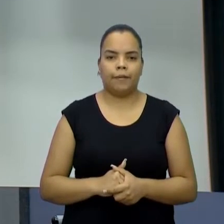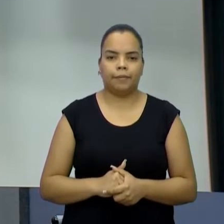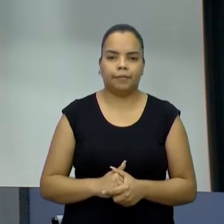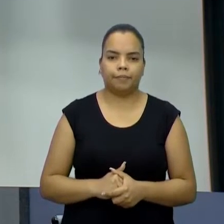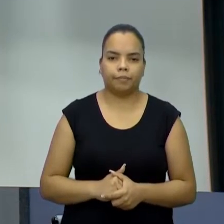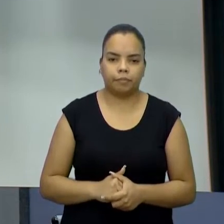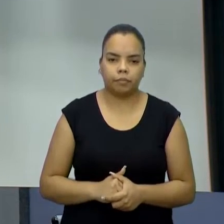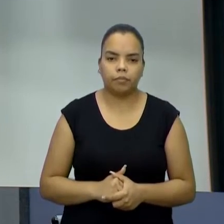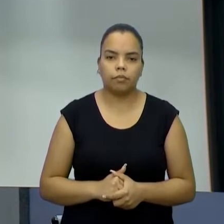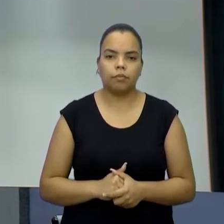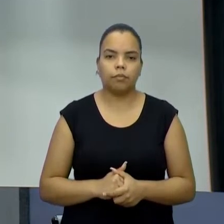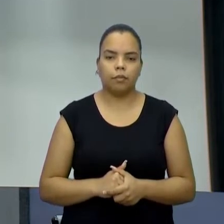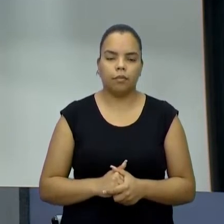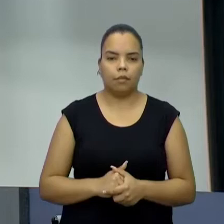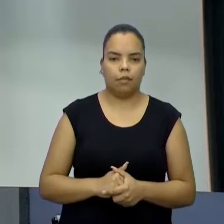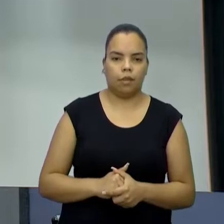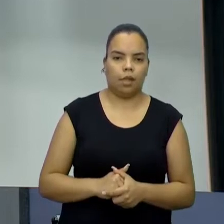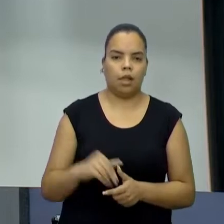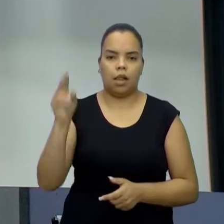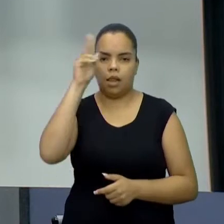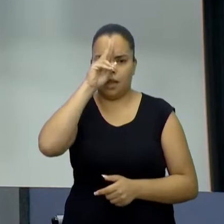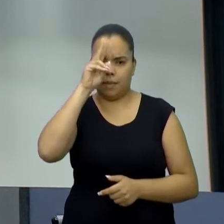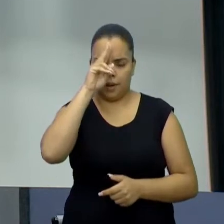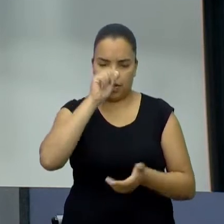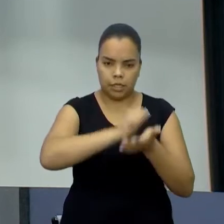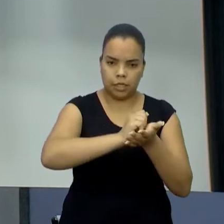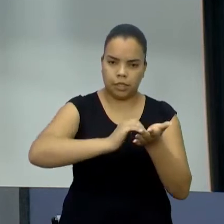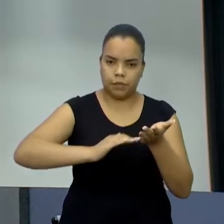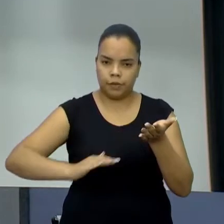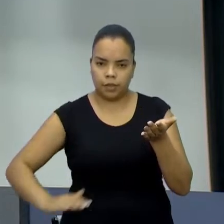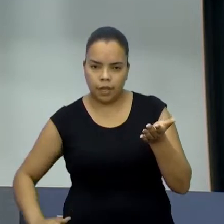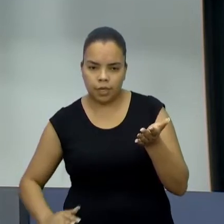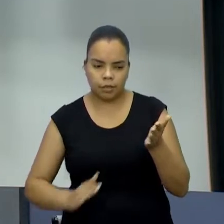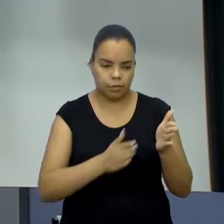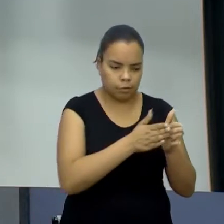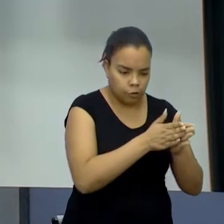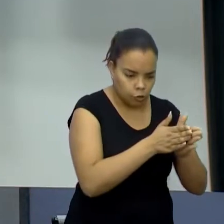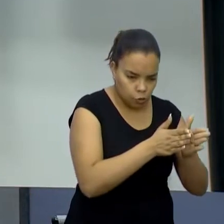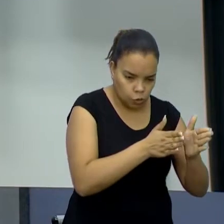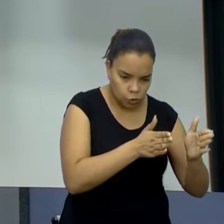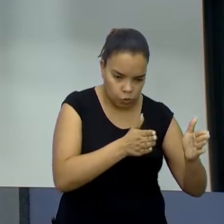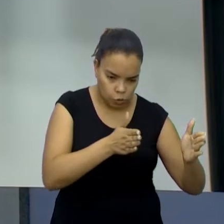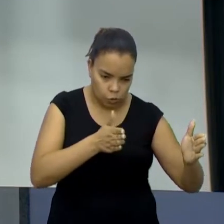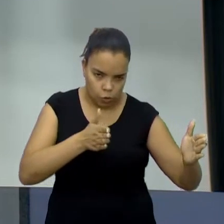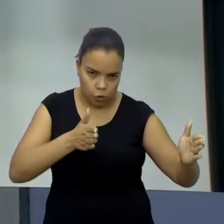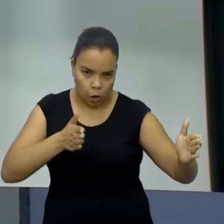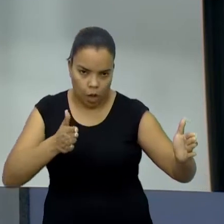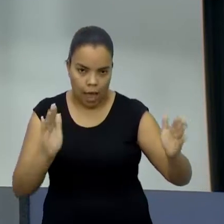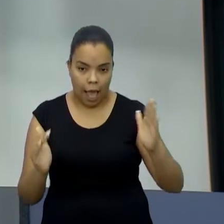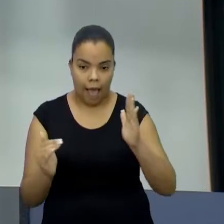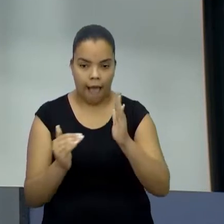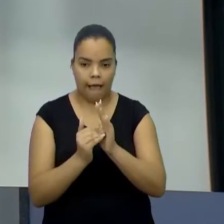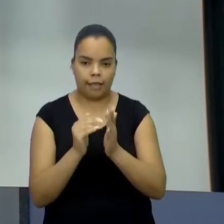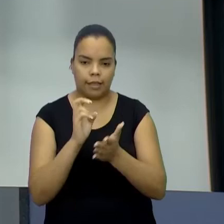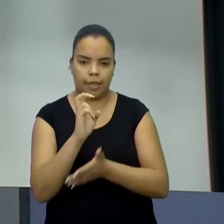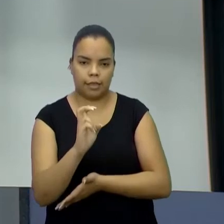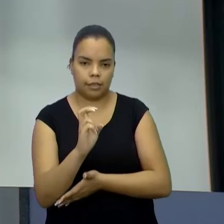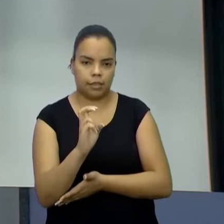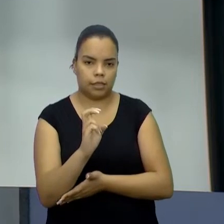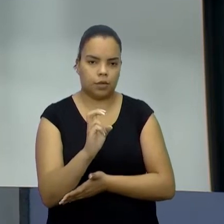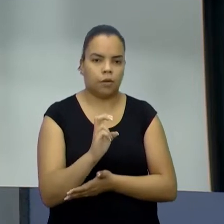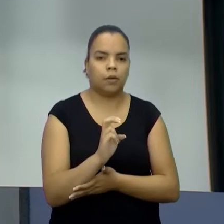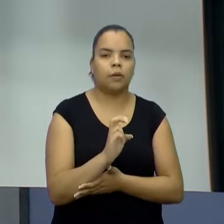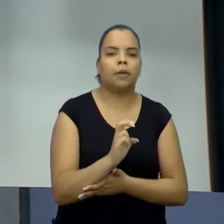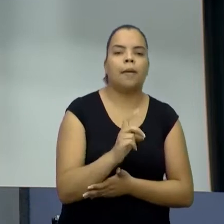objetivo resgatarmos as atividades integradas e pensarmos nos registros para